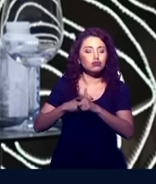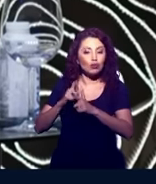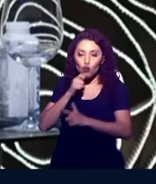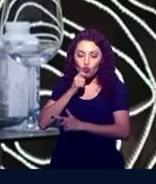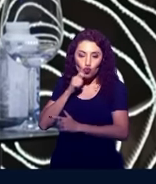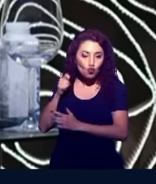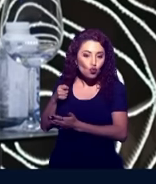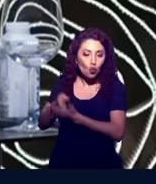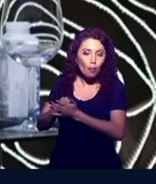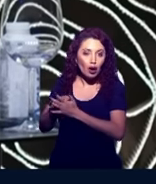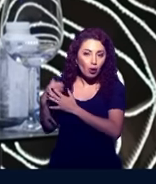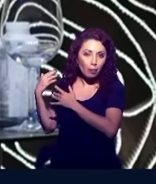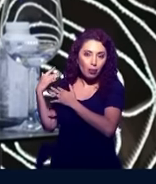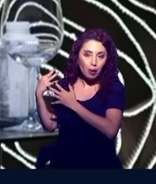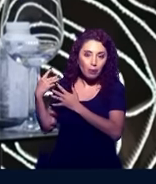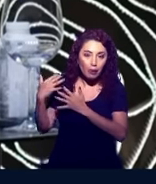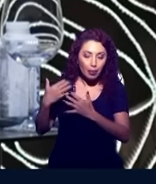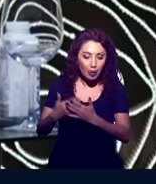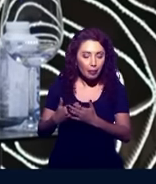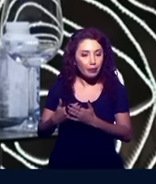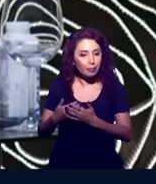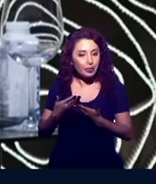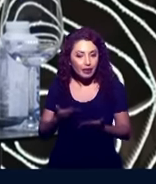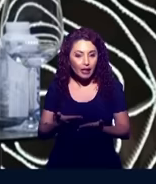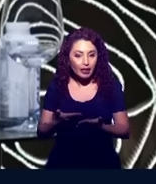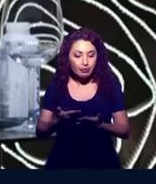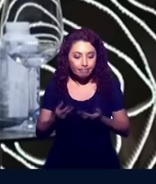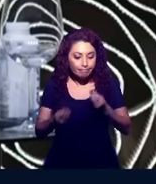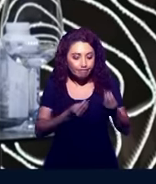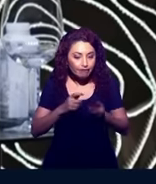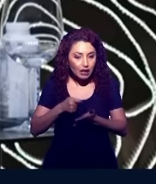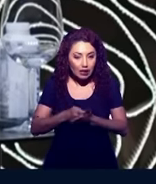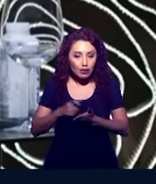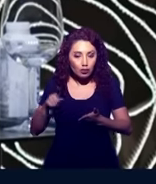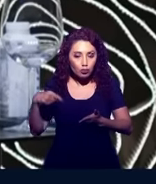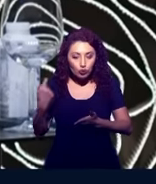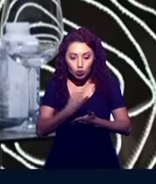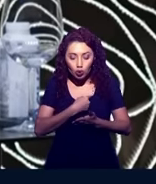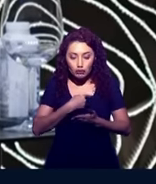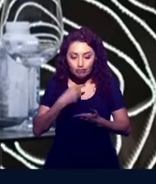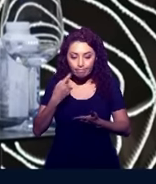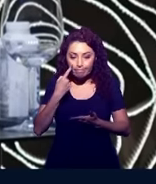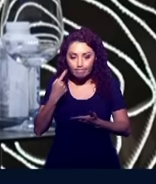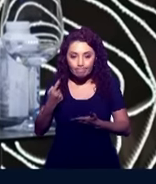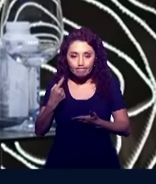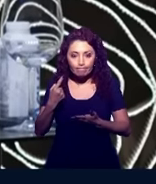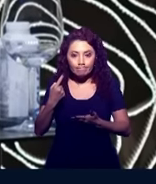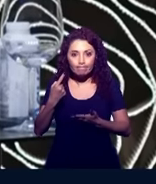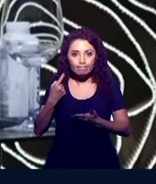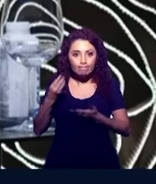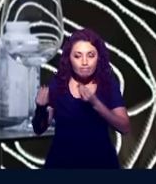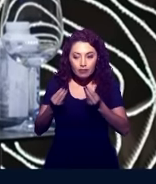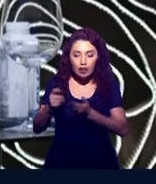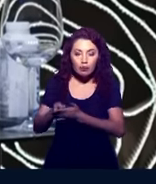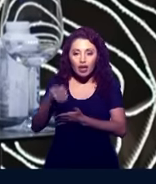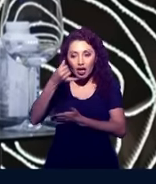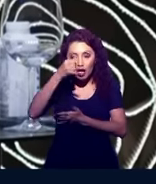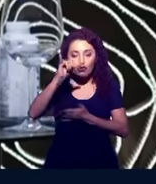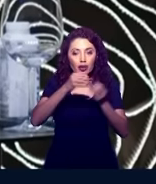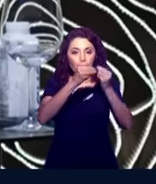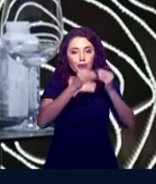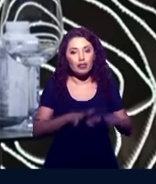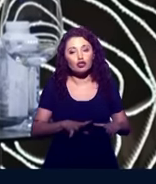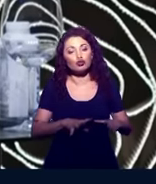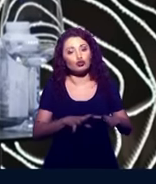considerados indevido no pagamento então nós estamos zerando posição para evitar que isso contamine as contas